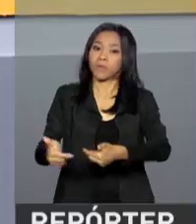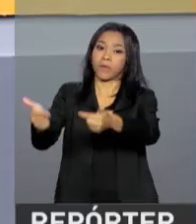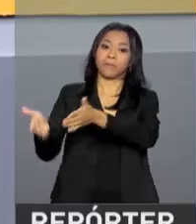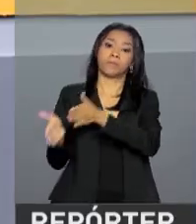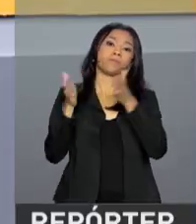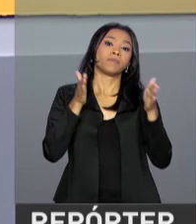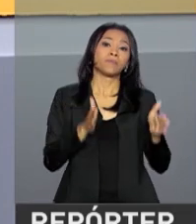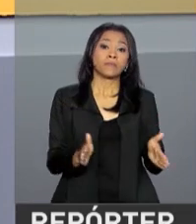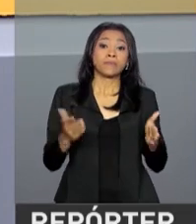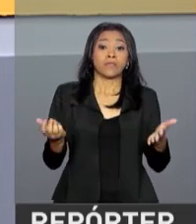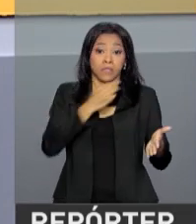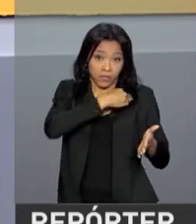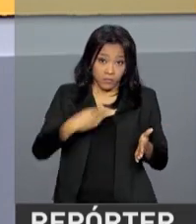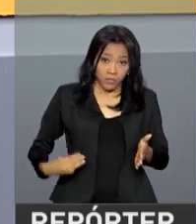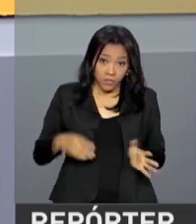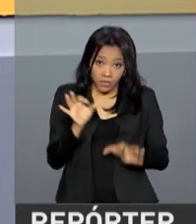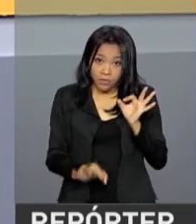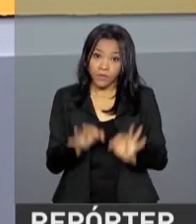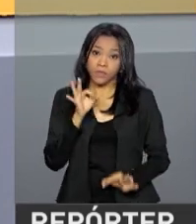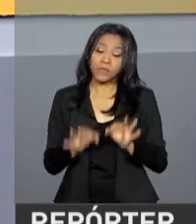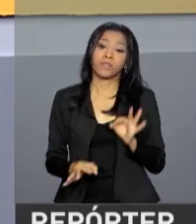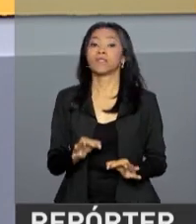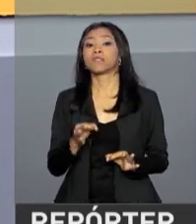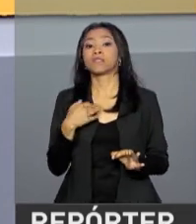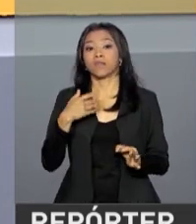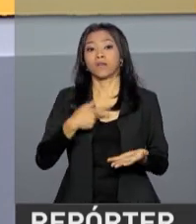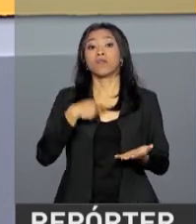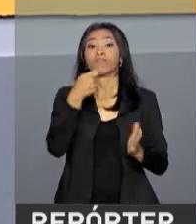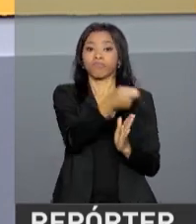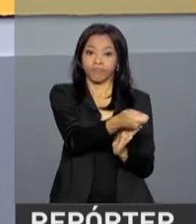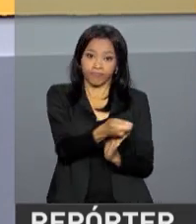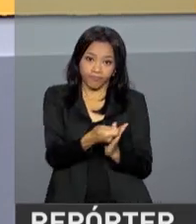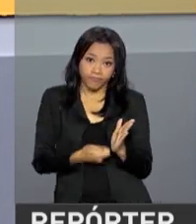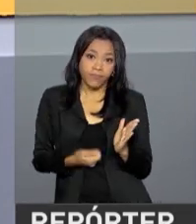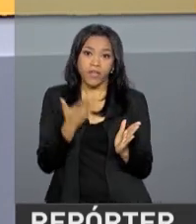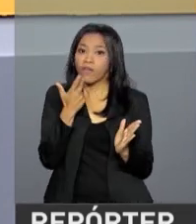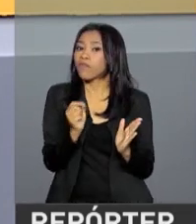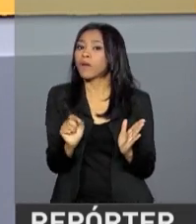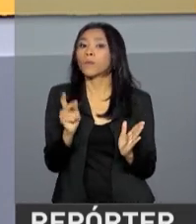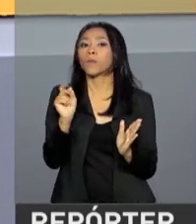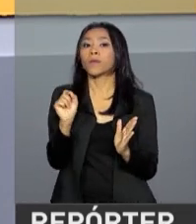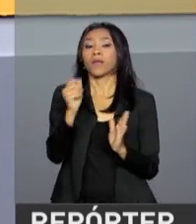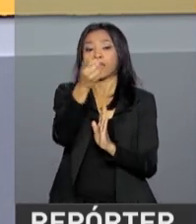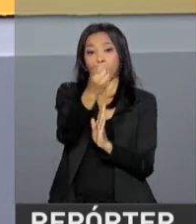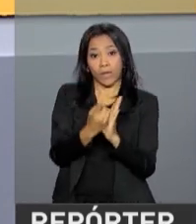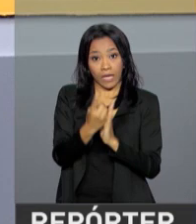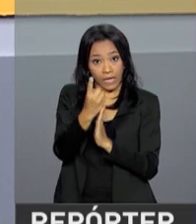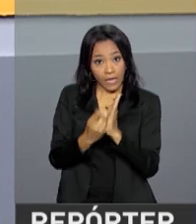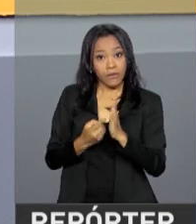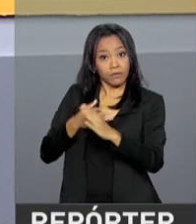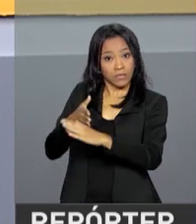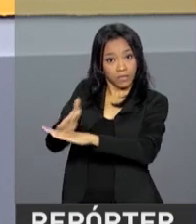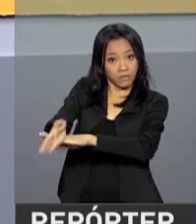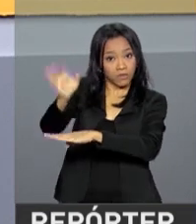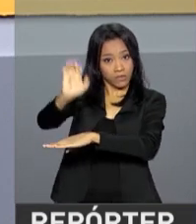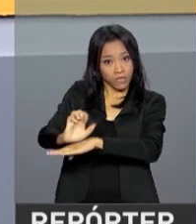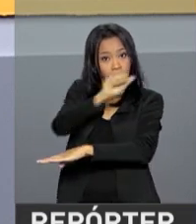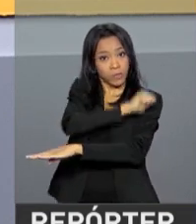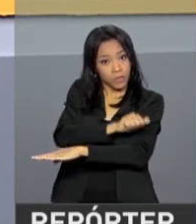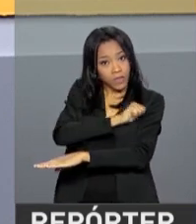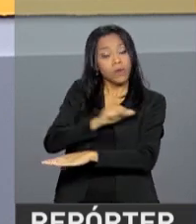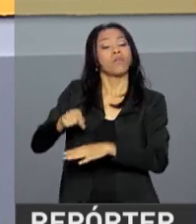eo ministro da justiça torquato jardim emitiu nota reafirmando que o decreto de intervenção na segurança pública do rio de janeiro